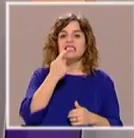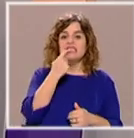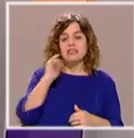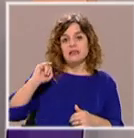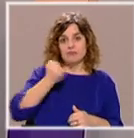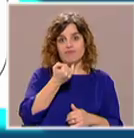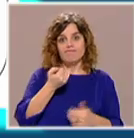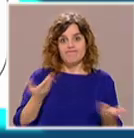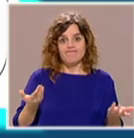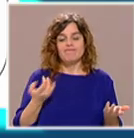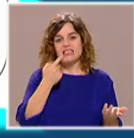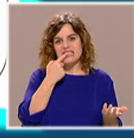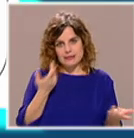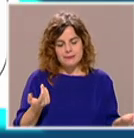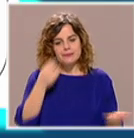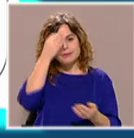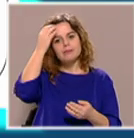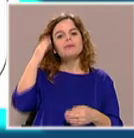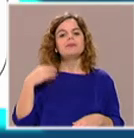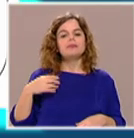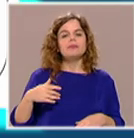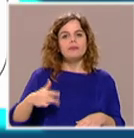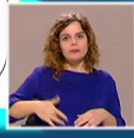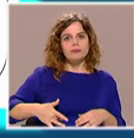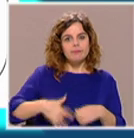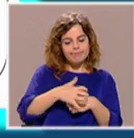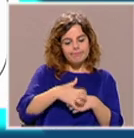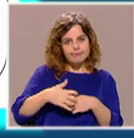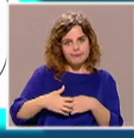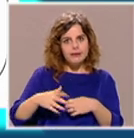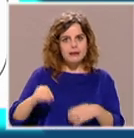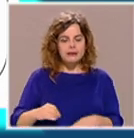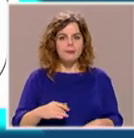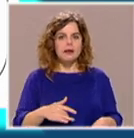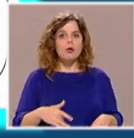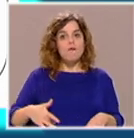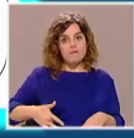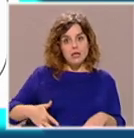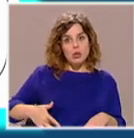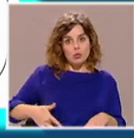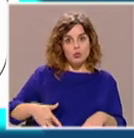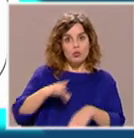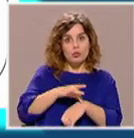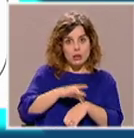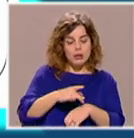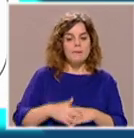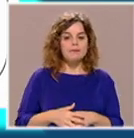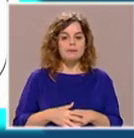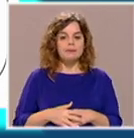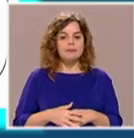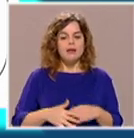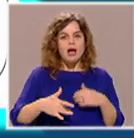nome indica, acontece nos dentes. A cirrose e a hepatite são doenças do fígado. Temos a úlcera gástrica